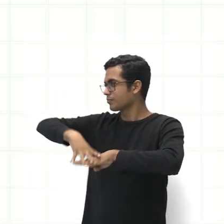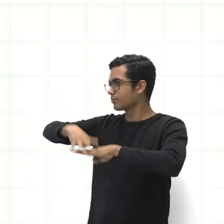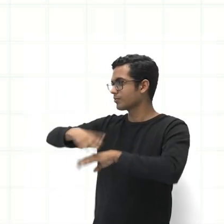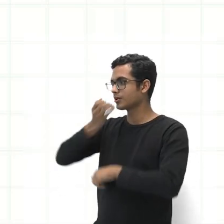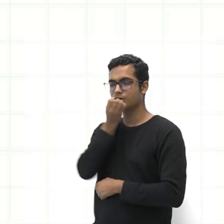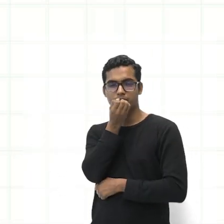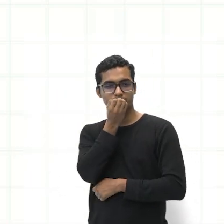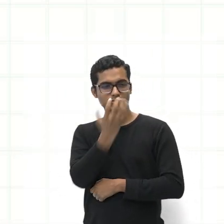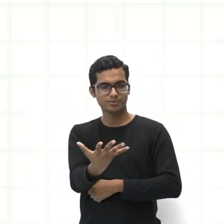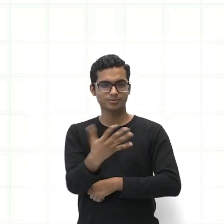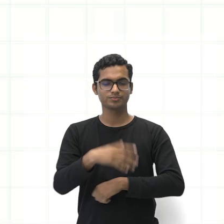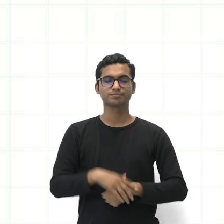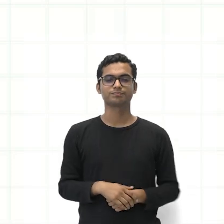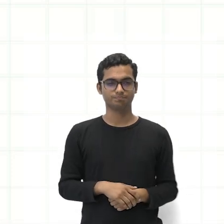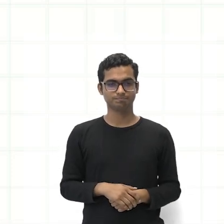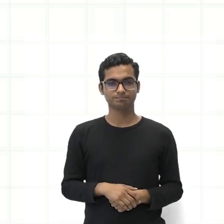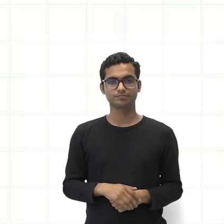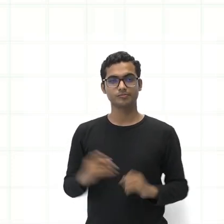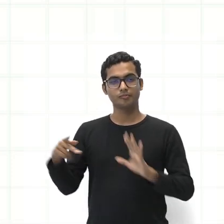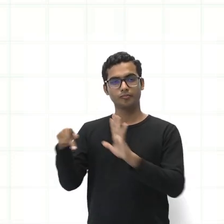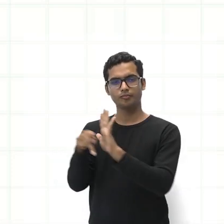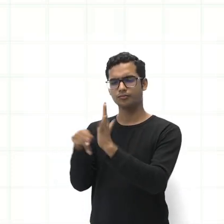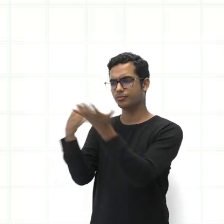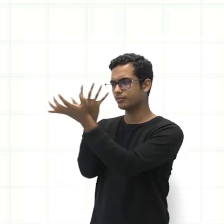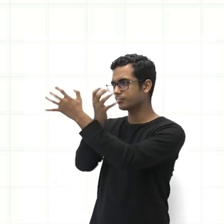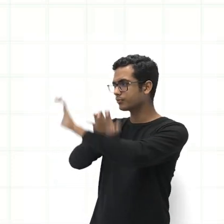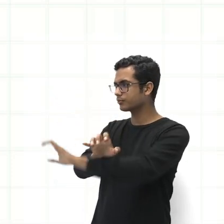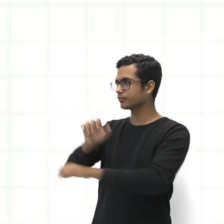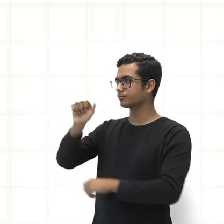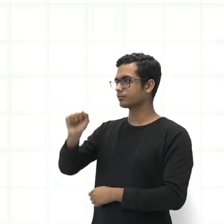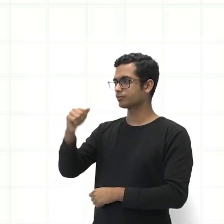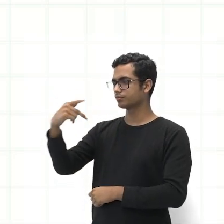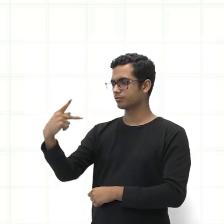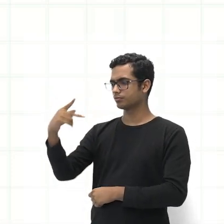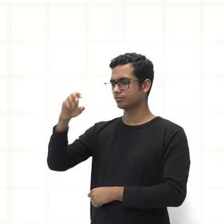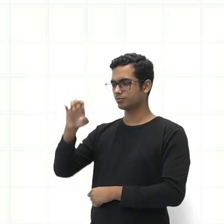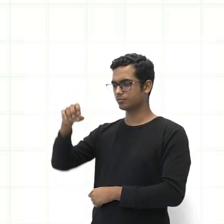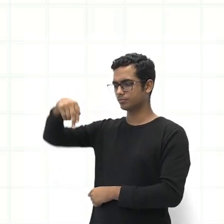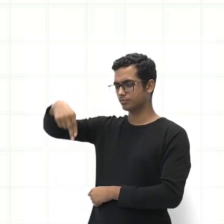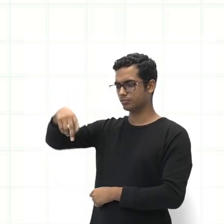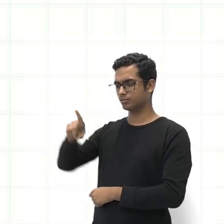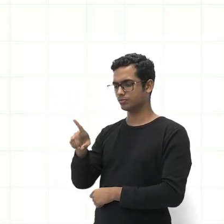O esqueleto apendicular, né, se liga ao